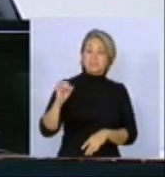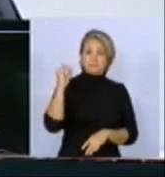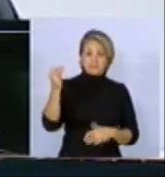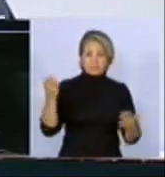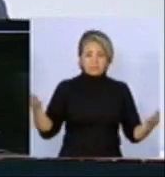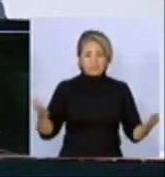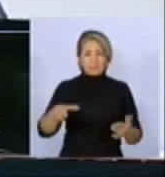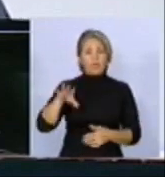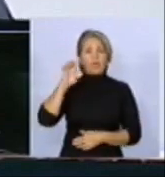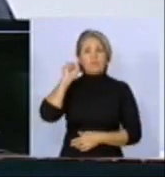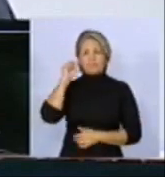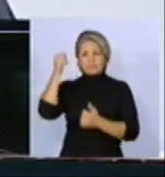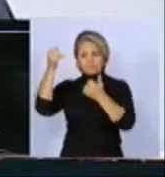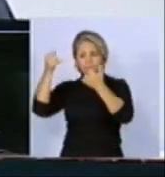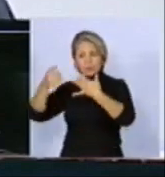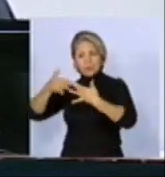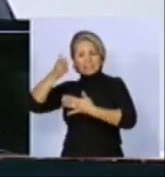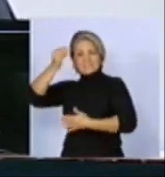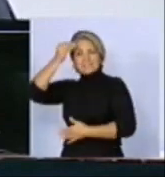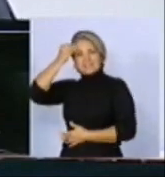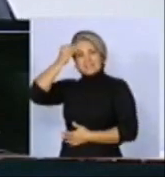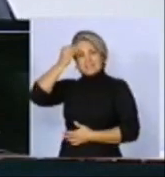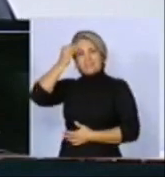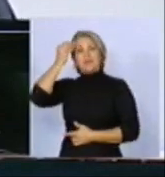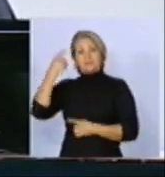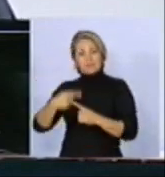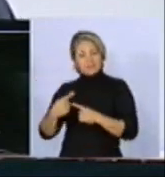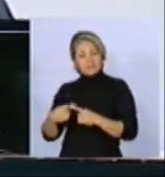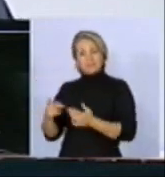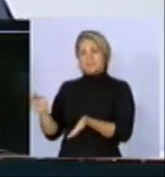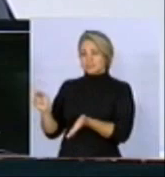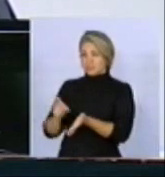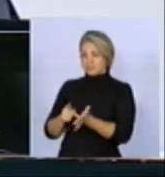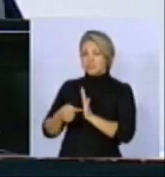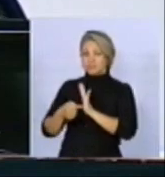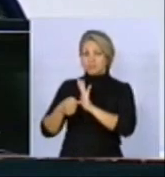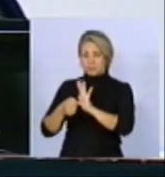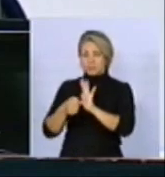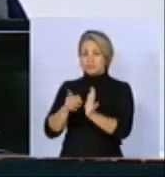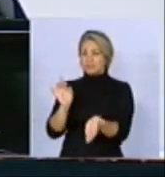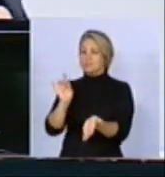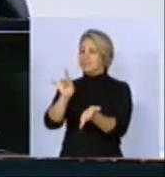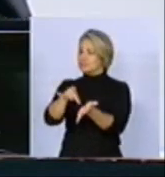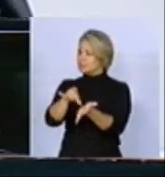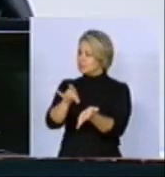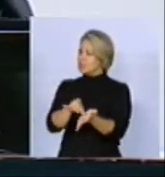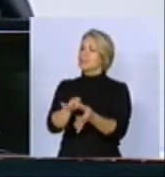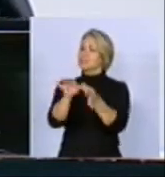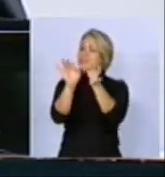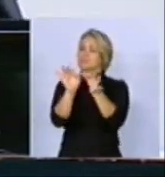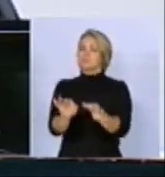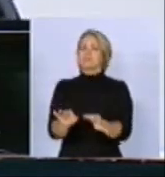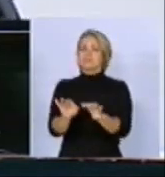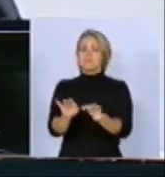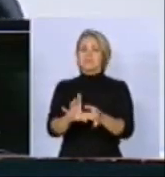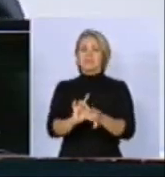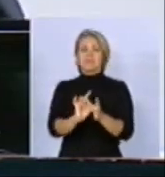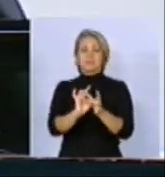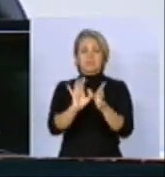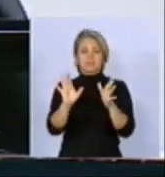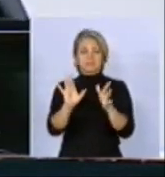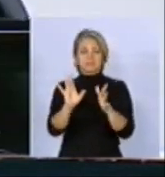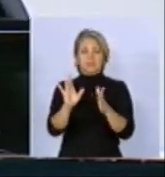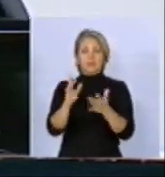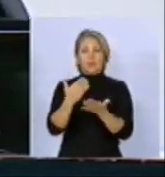ouvir porque isso que efetivamente legitima democraticamente o processo